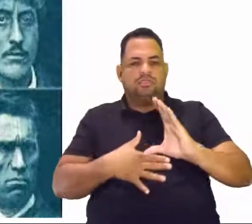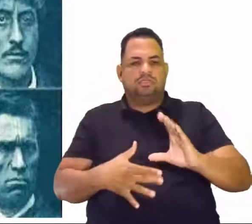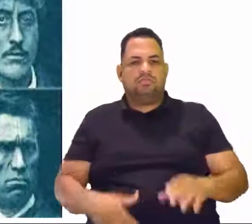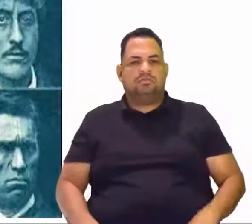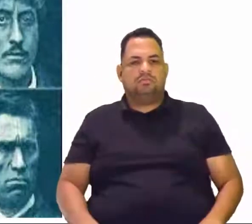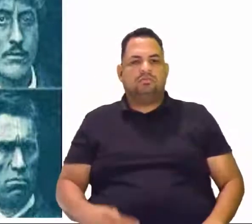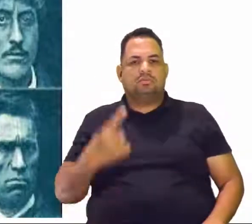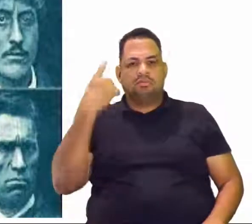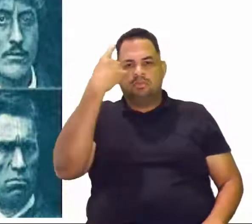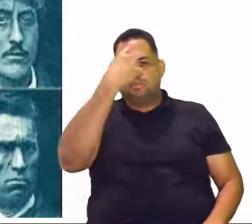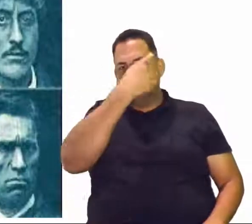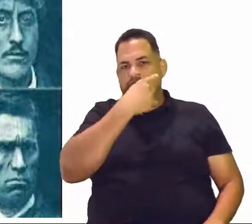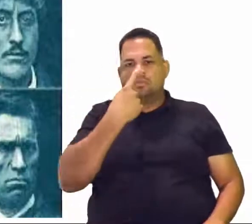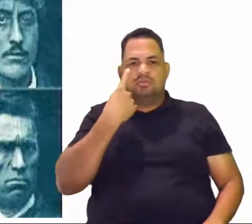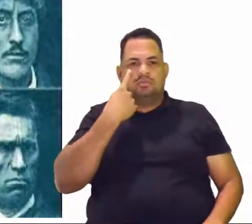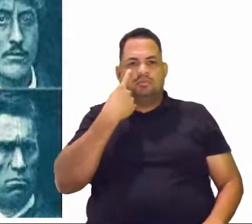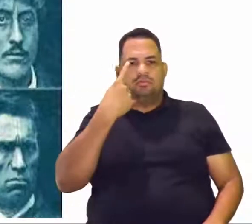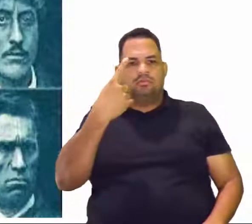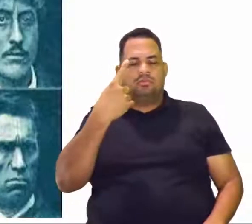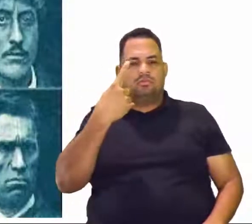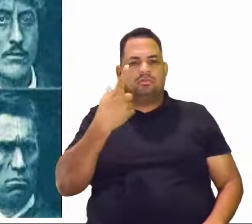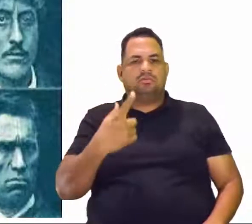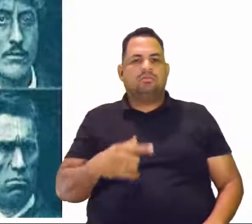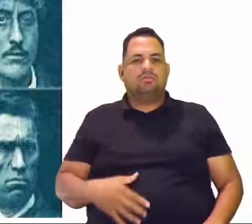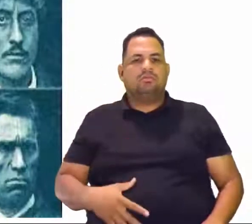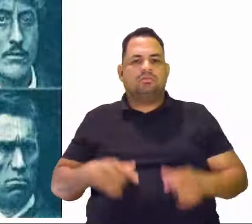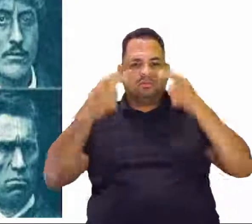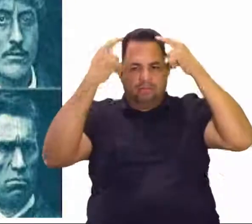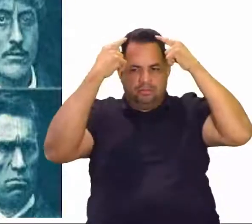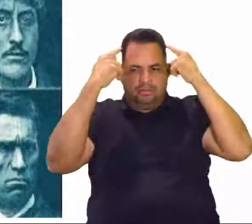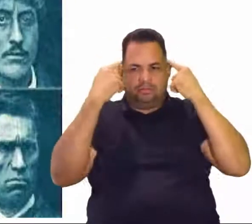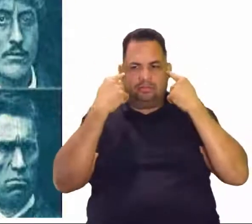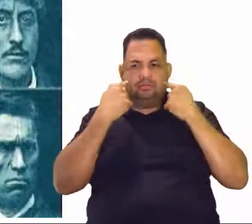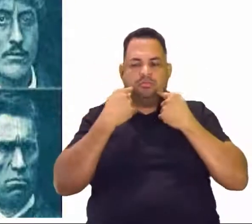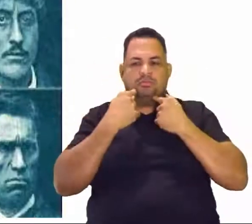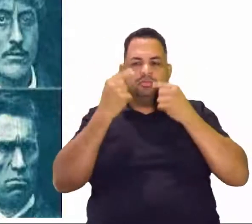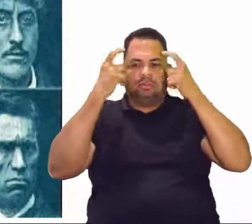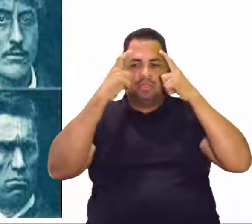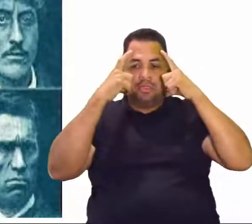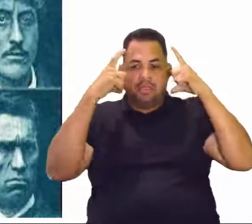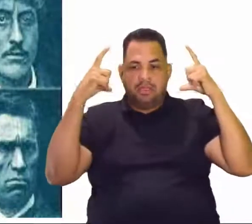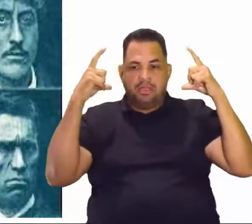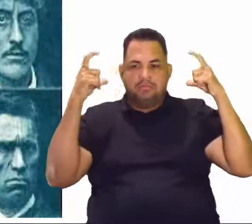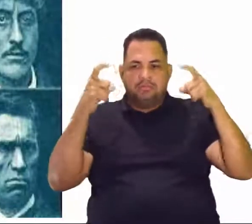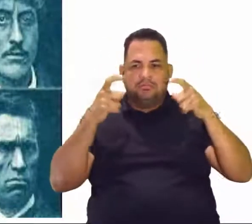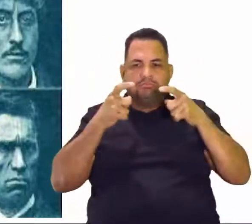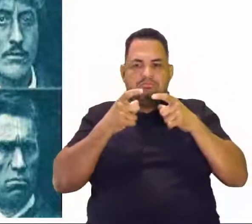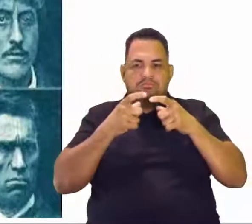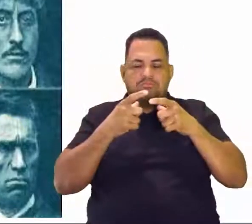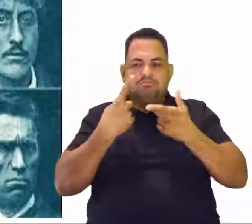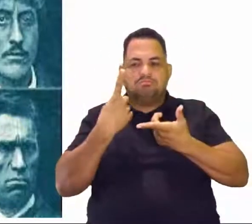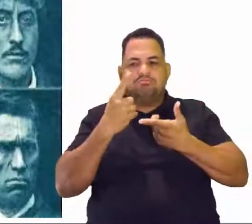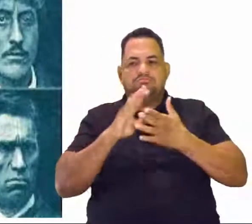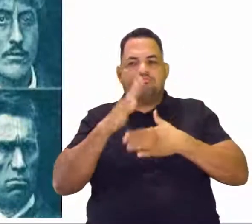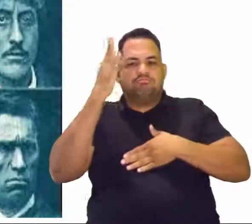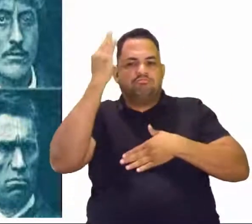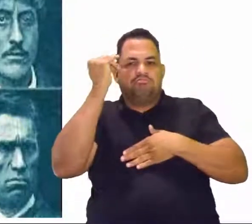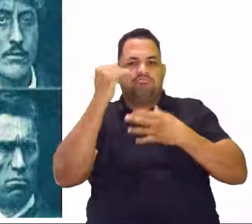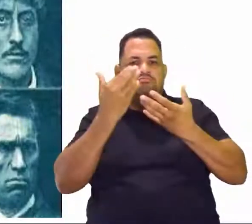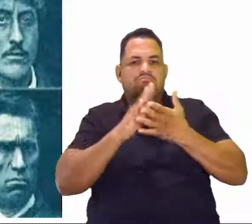ó no cérebro é olhando aqui o crânio se o crânio crânio é grande ou pequena é aqui que eu vou